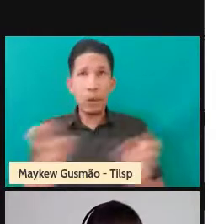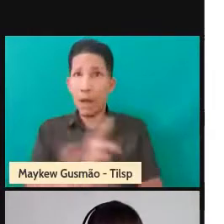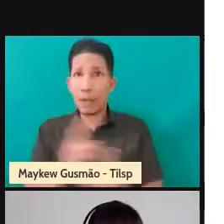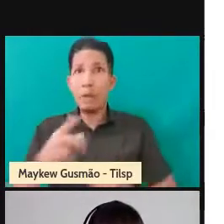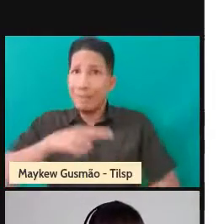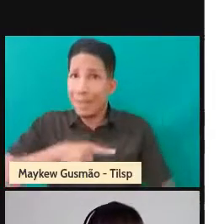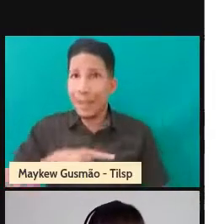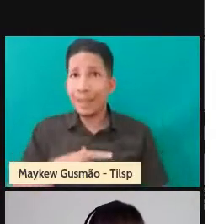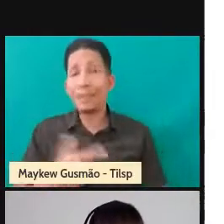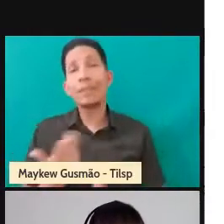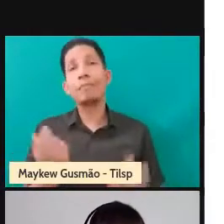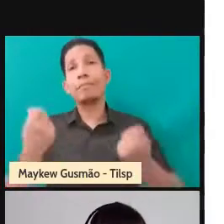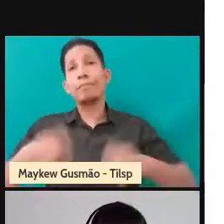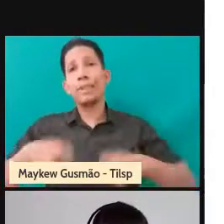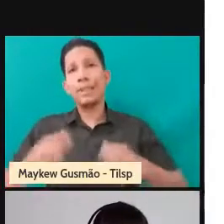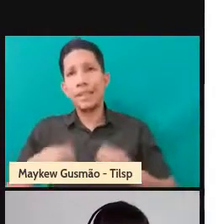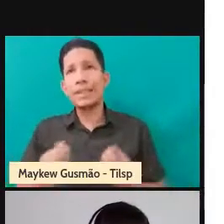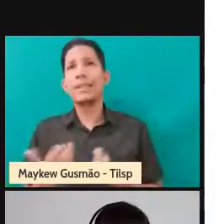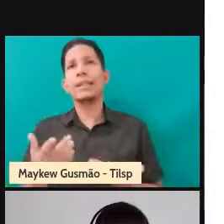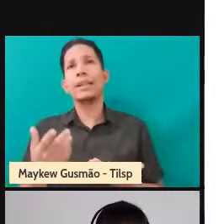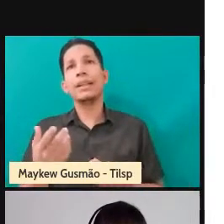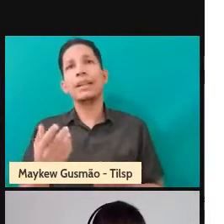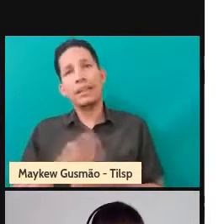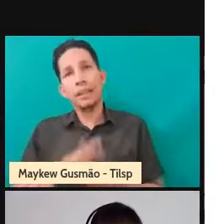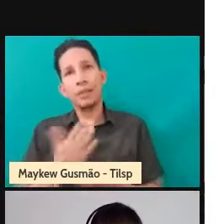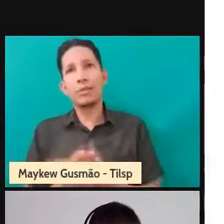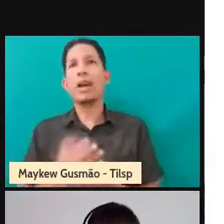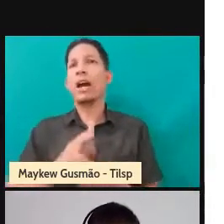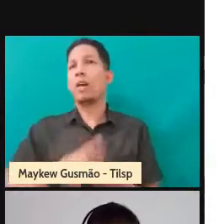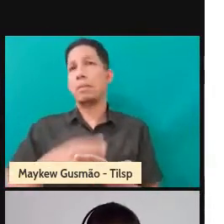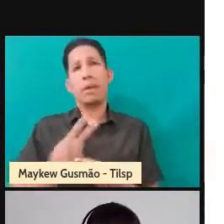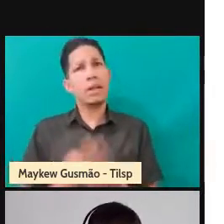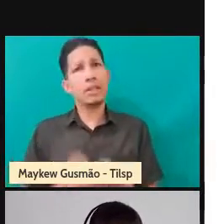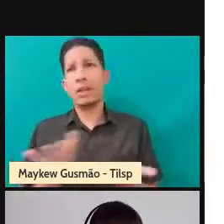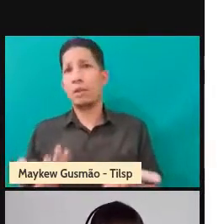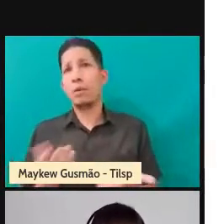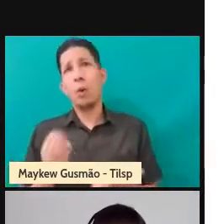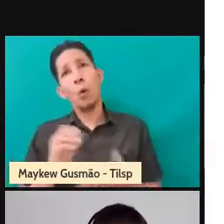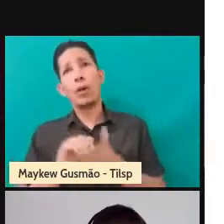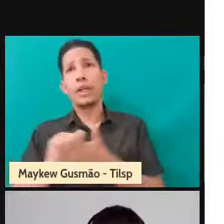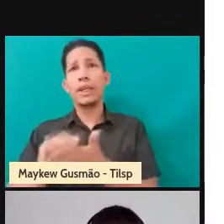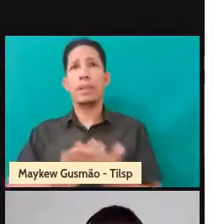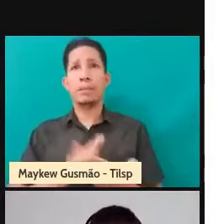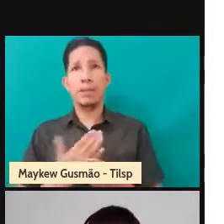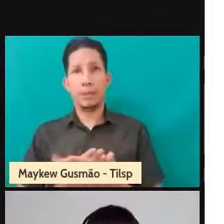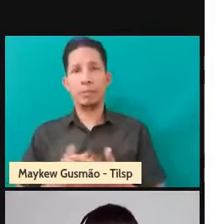há necessidade, em algum momento, de tradução, de interpretação ou de guia interpretação.